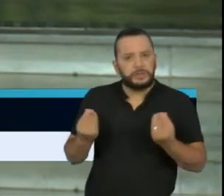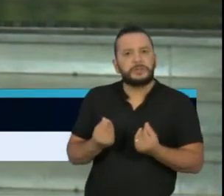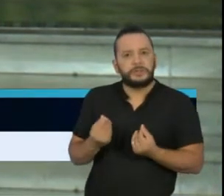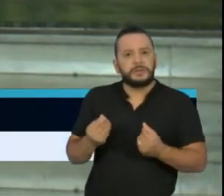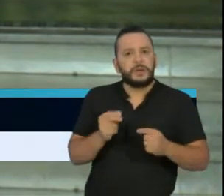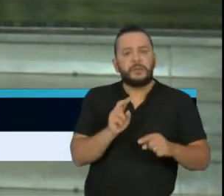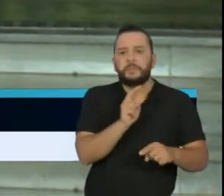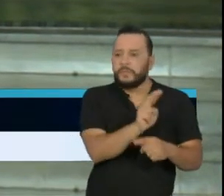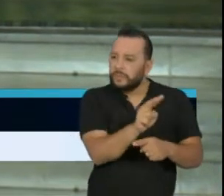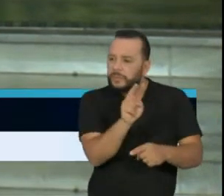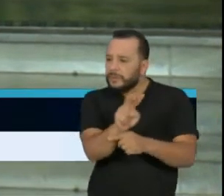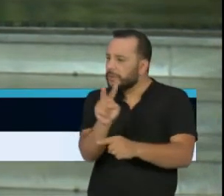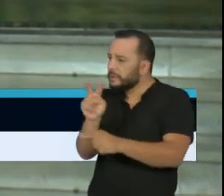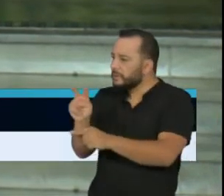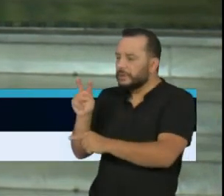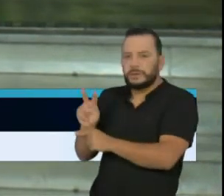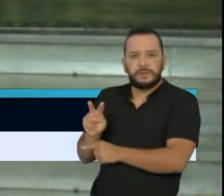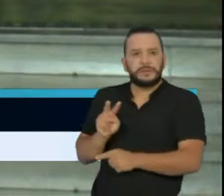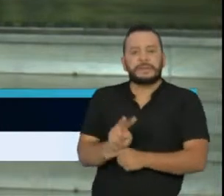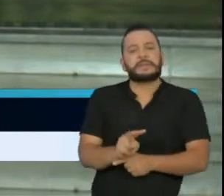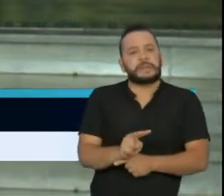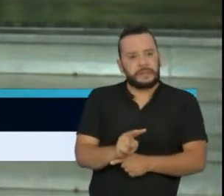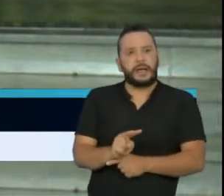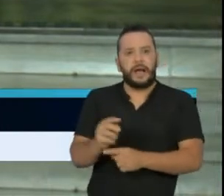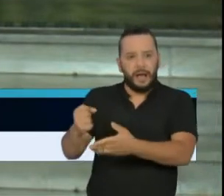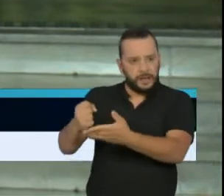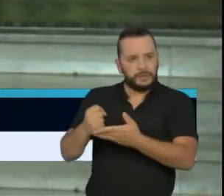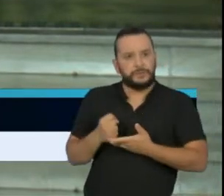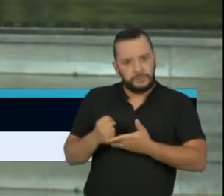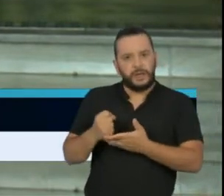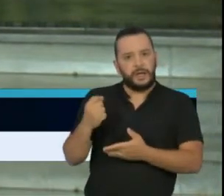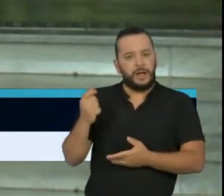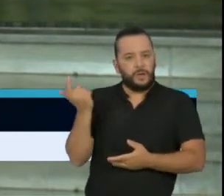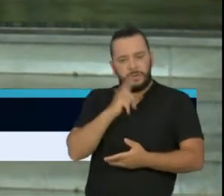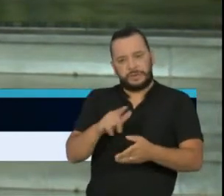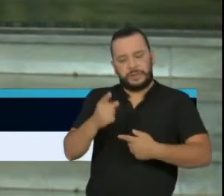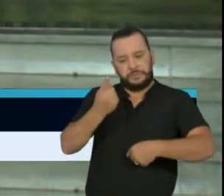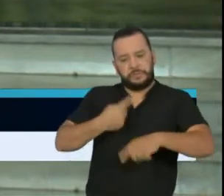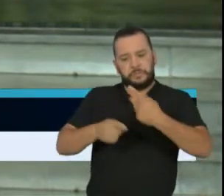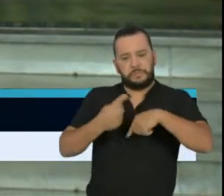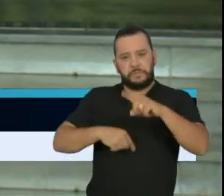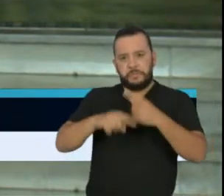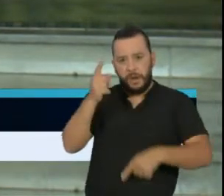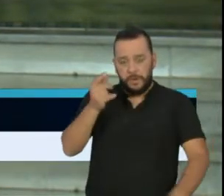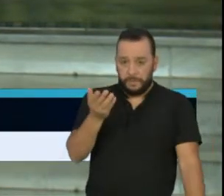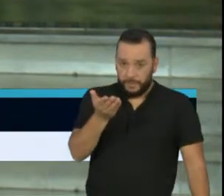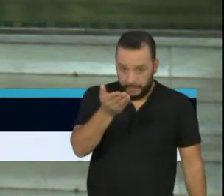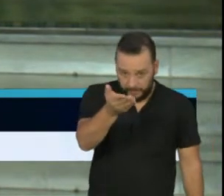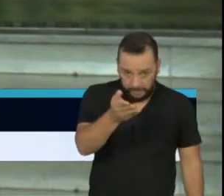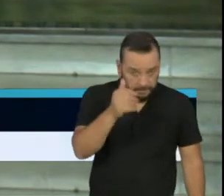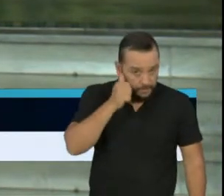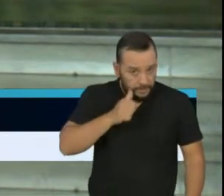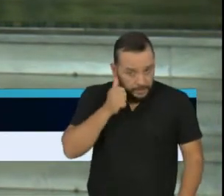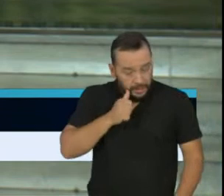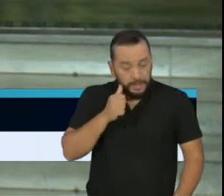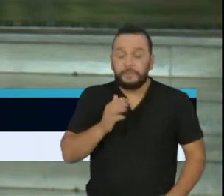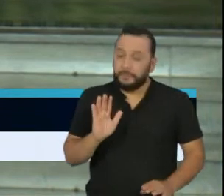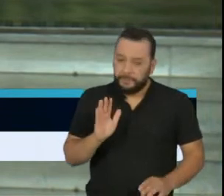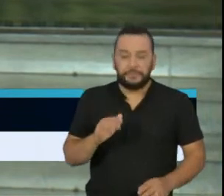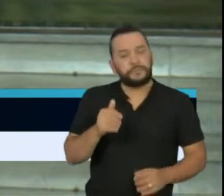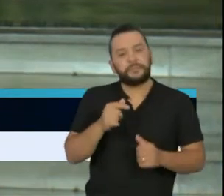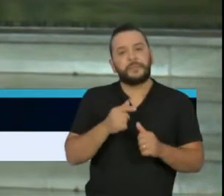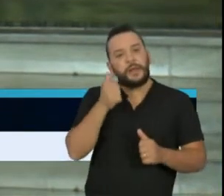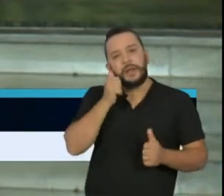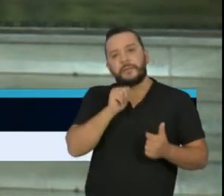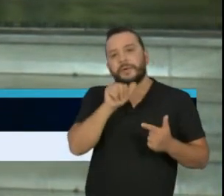mulher que pode nos ajudar como está ajudando. Então você que é mulher, que é mãe, que é filha, que é avó, que